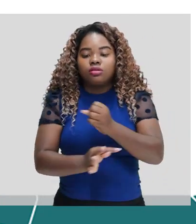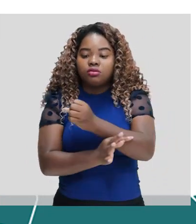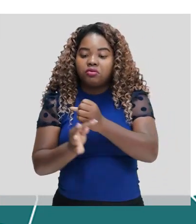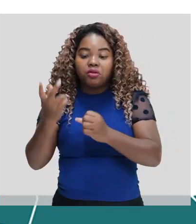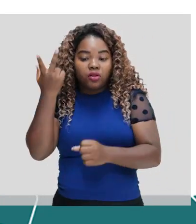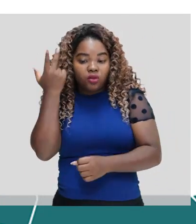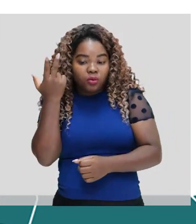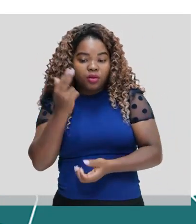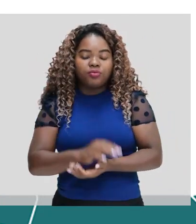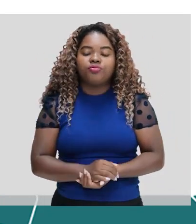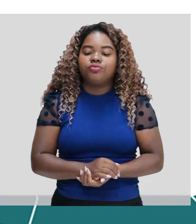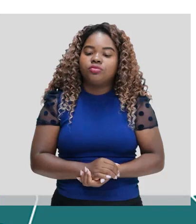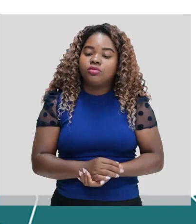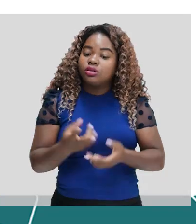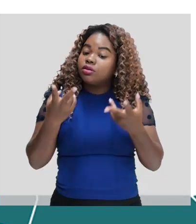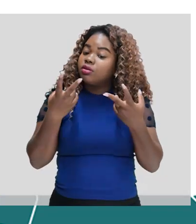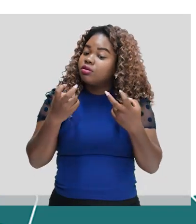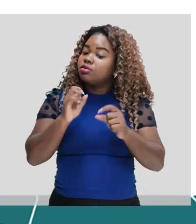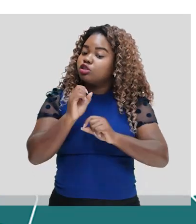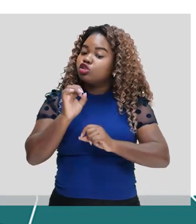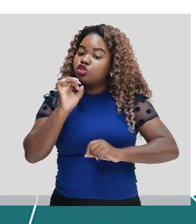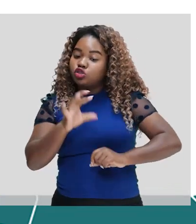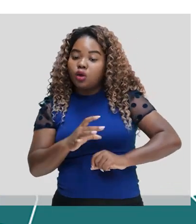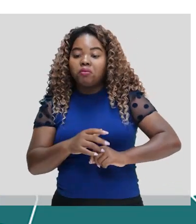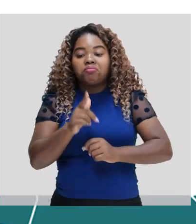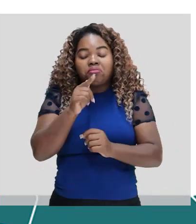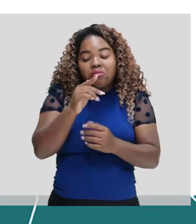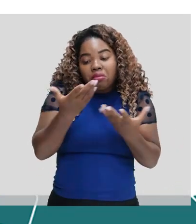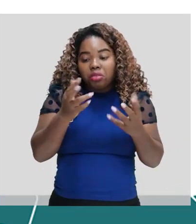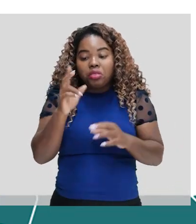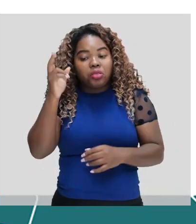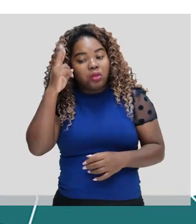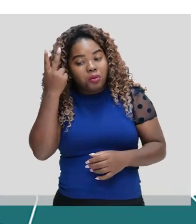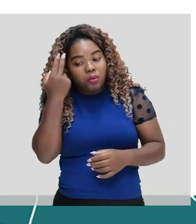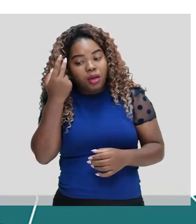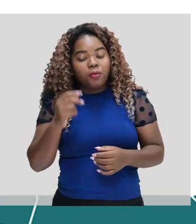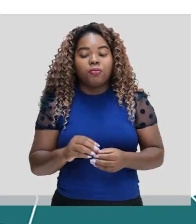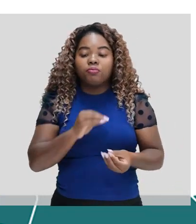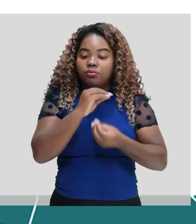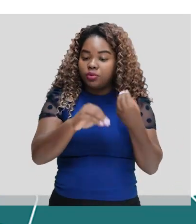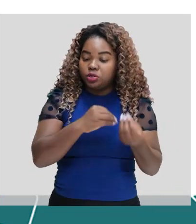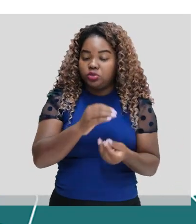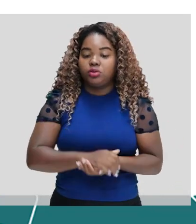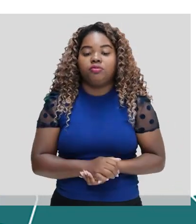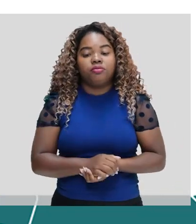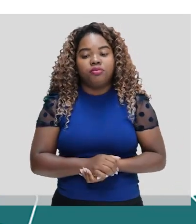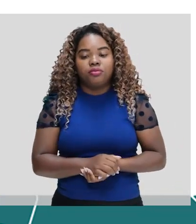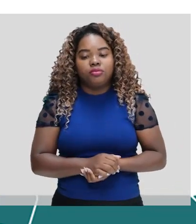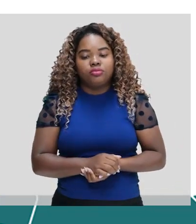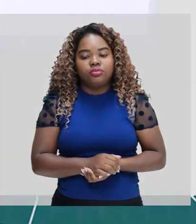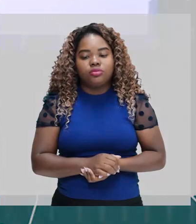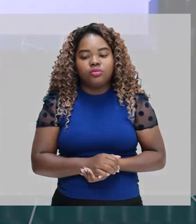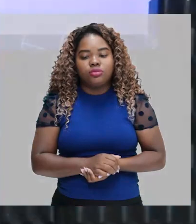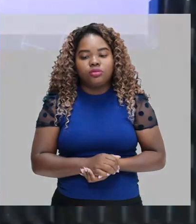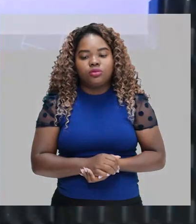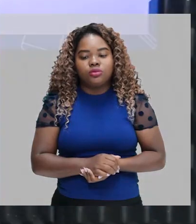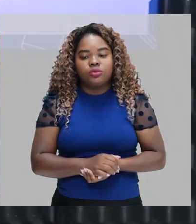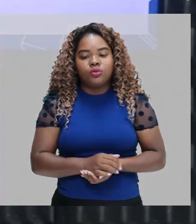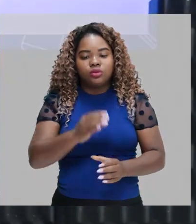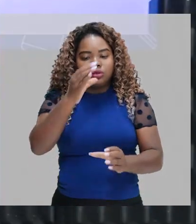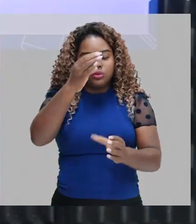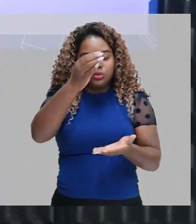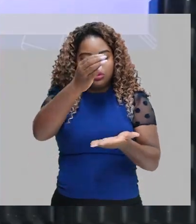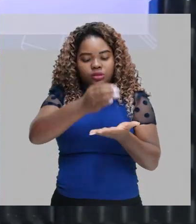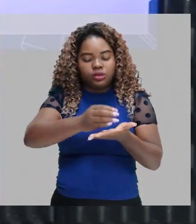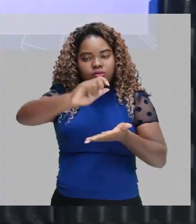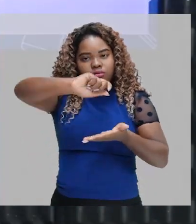ambiente. Você está observando ali apenas o líquido, né? Mas ali é uma mistura. Quando você abre, ou